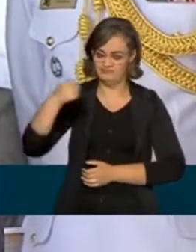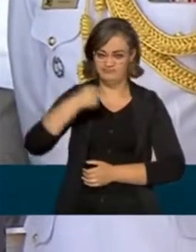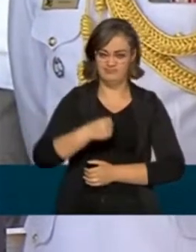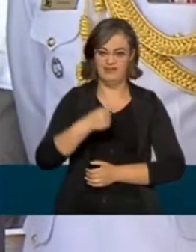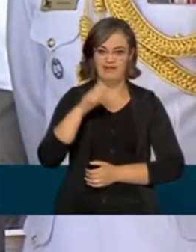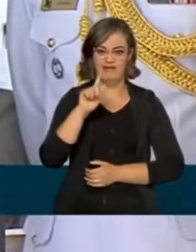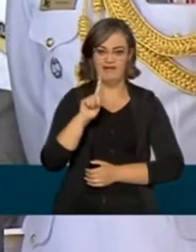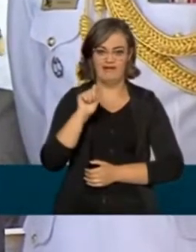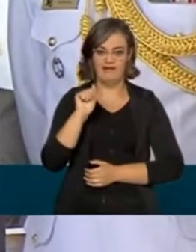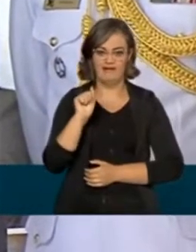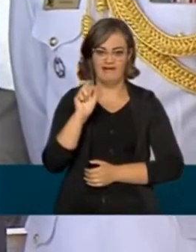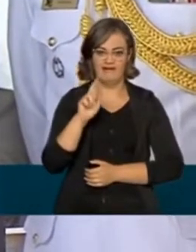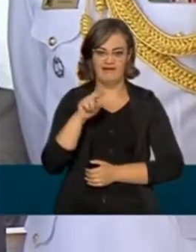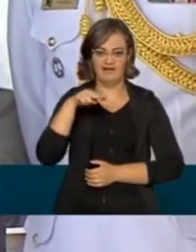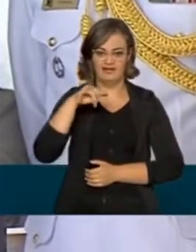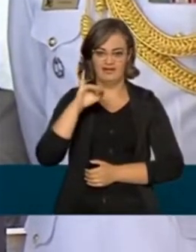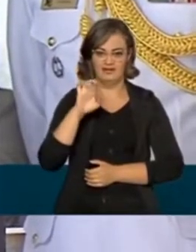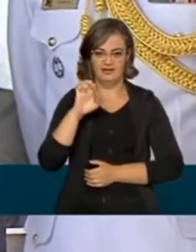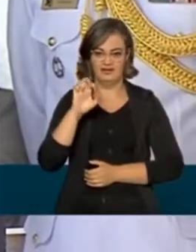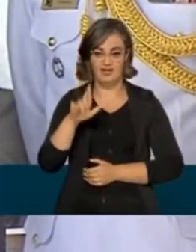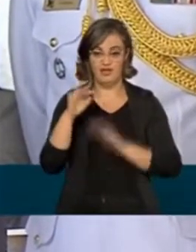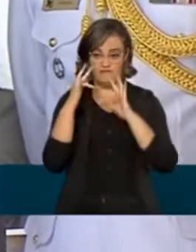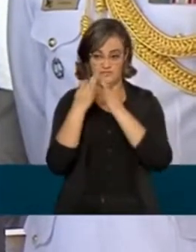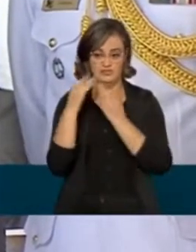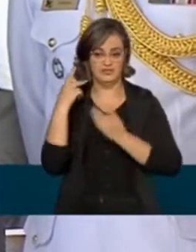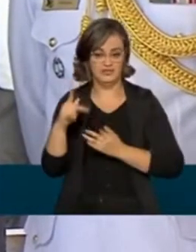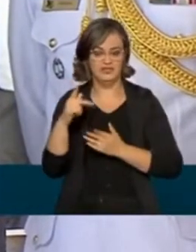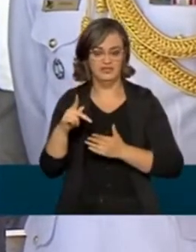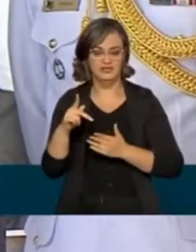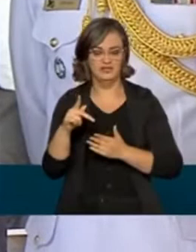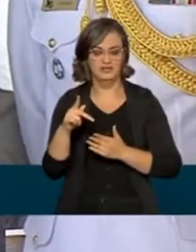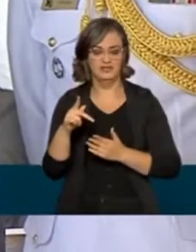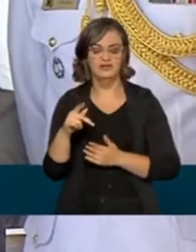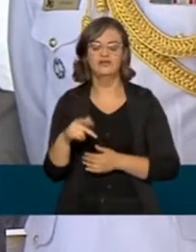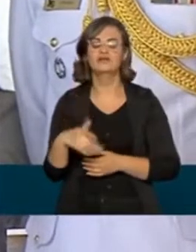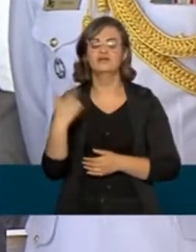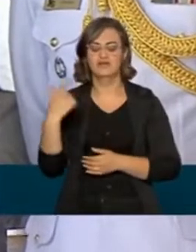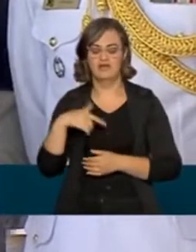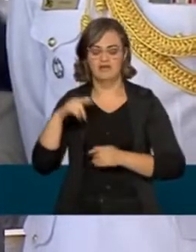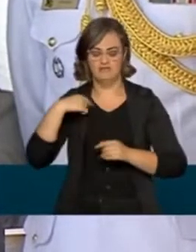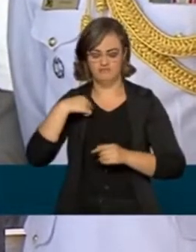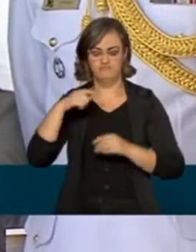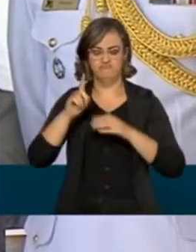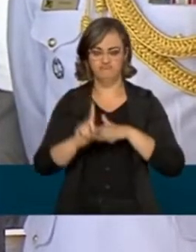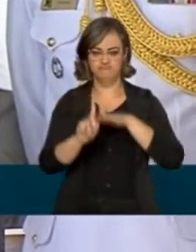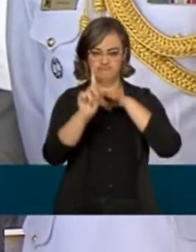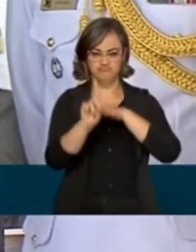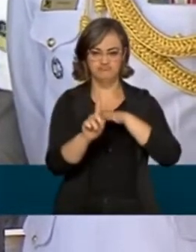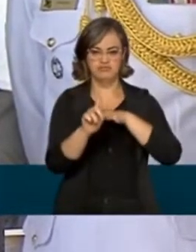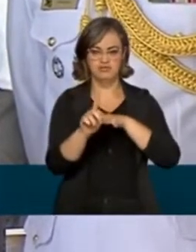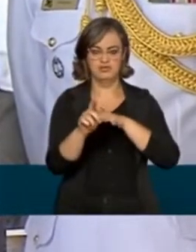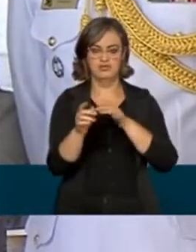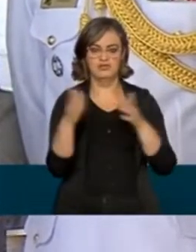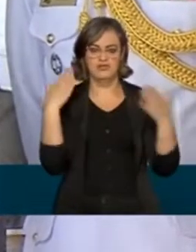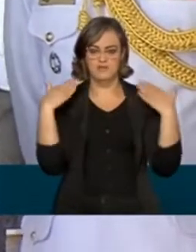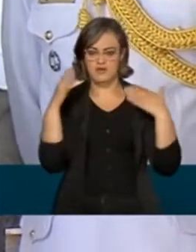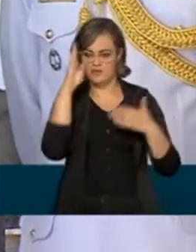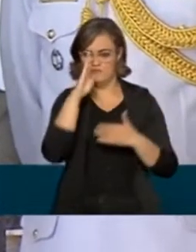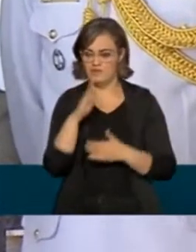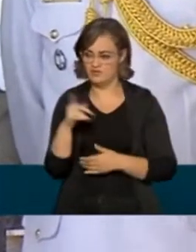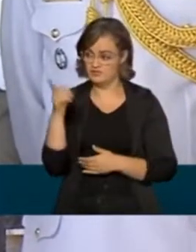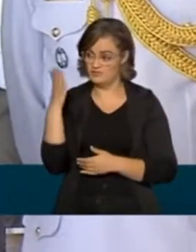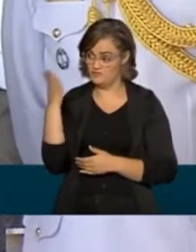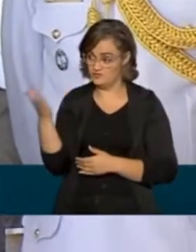Almirante Garnier, e sua família. Assumo o timão à frente da Marinha do Brasil e continue navegando